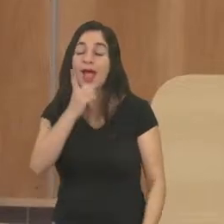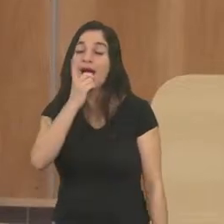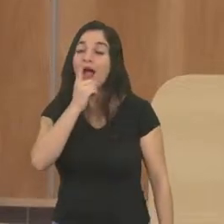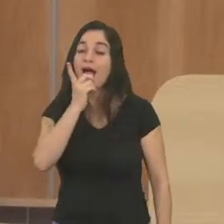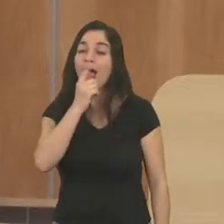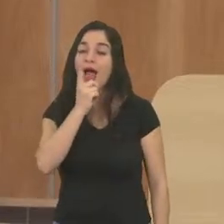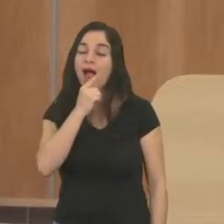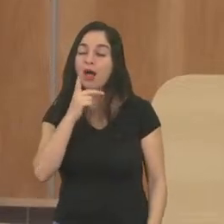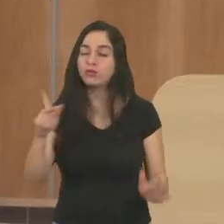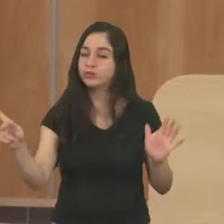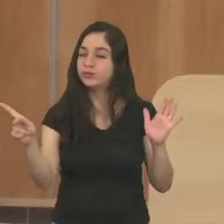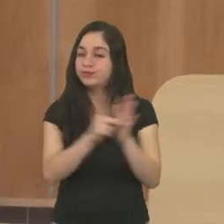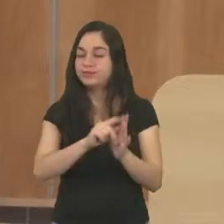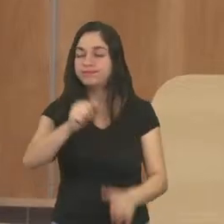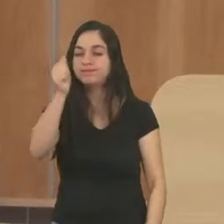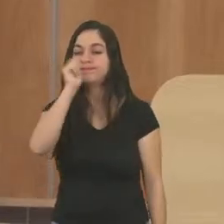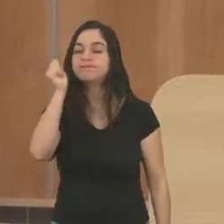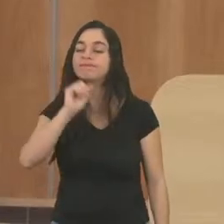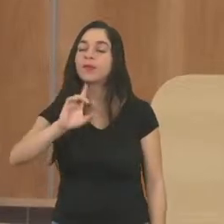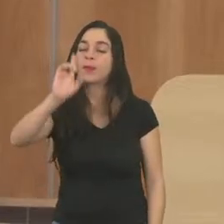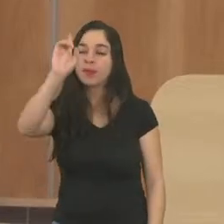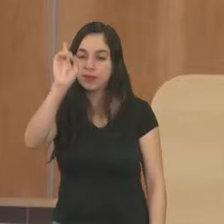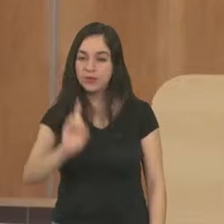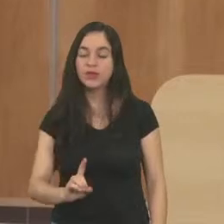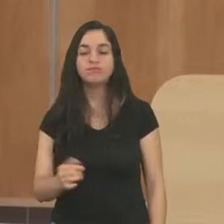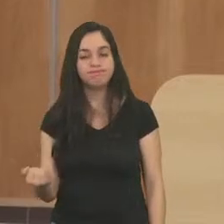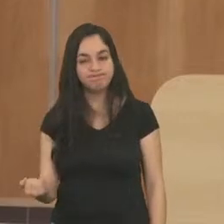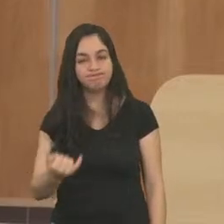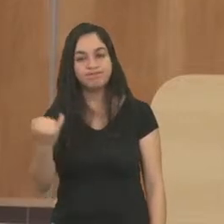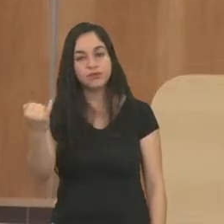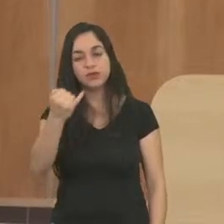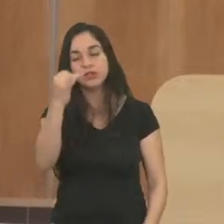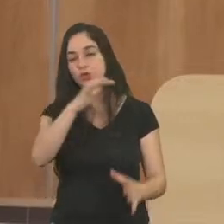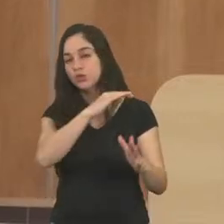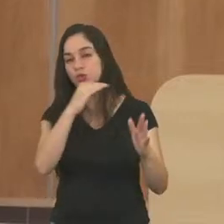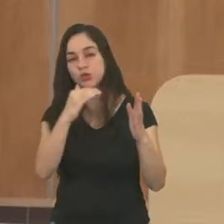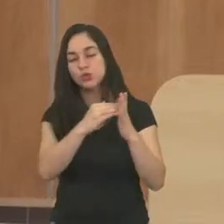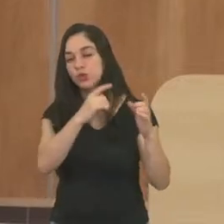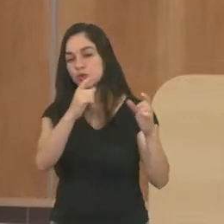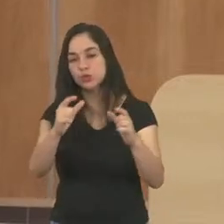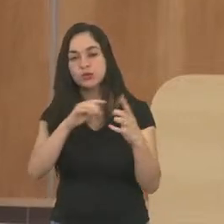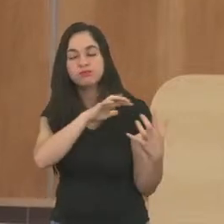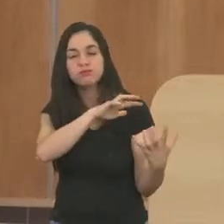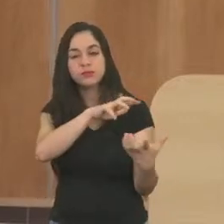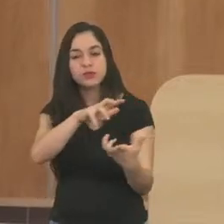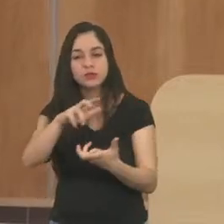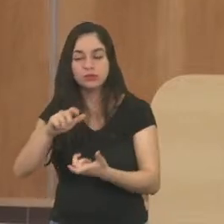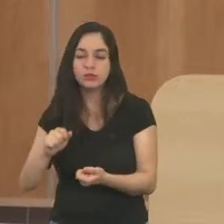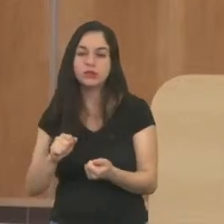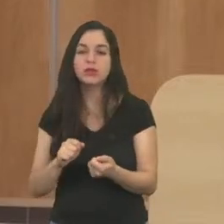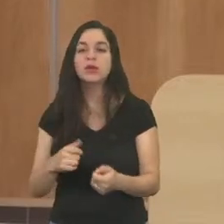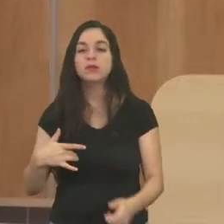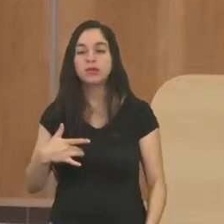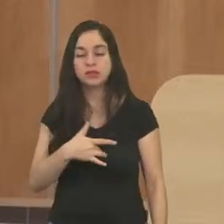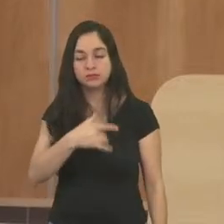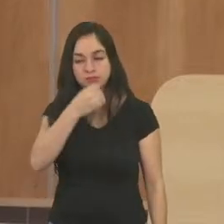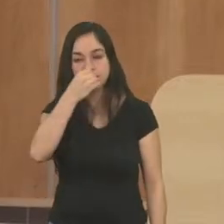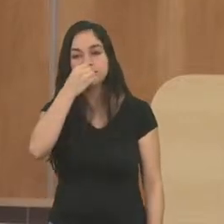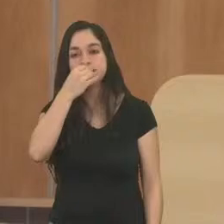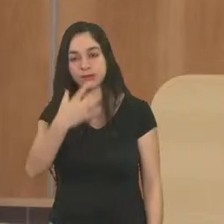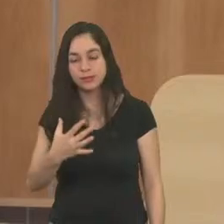um direito essencial, reconhecido internacionalmente e fundamental para a saúde pública, no